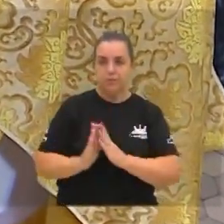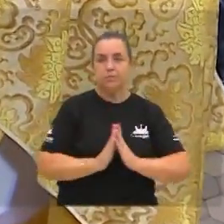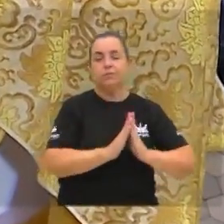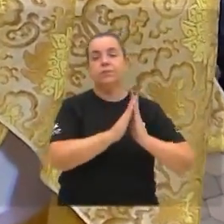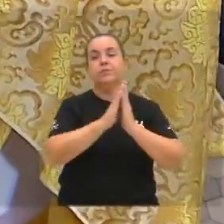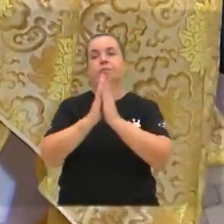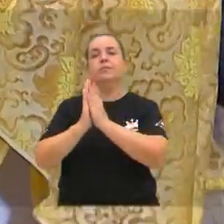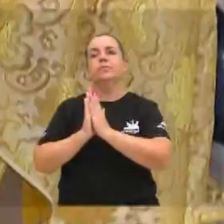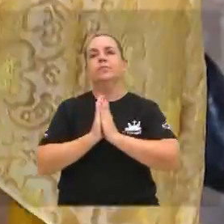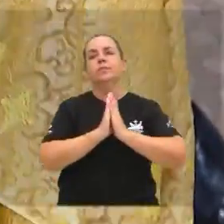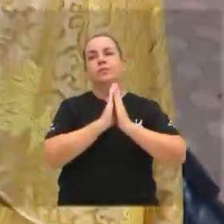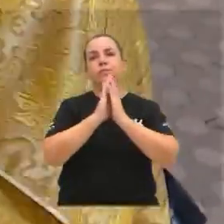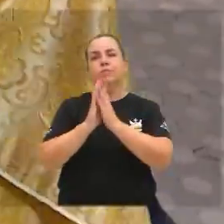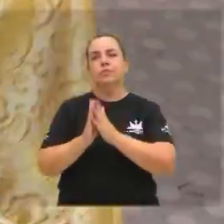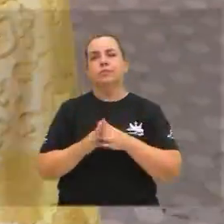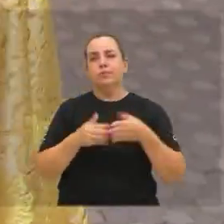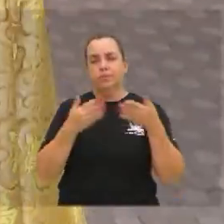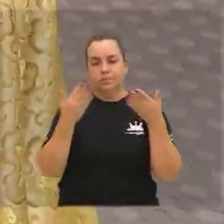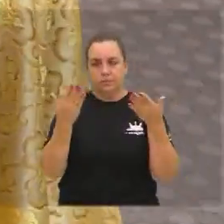Ouvinde,